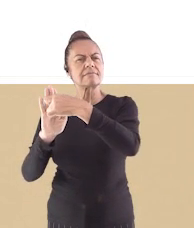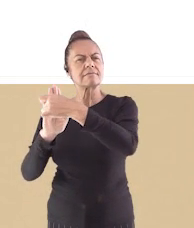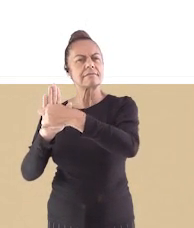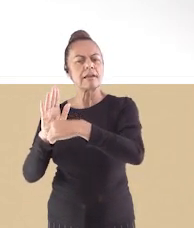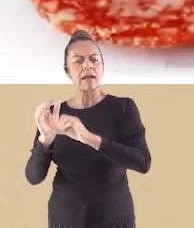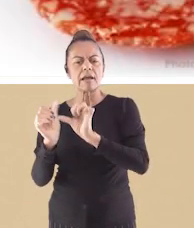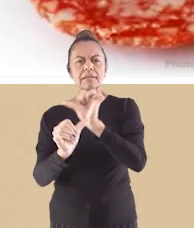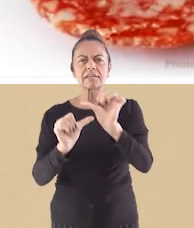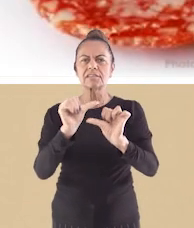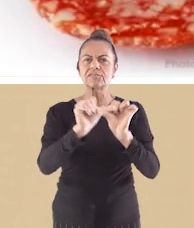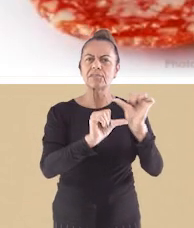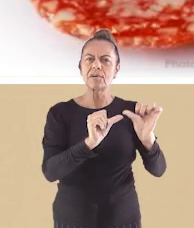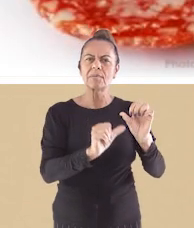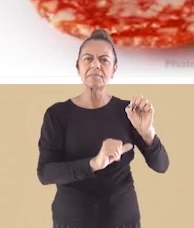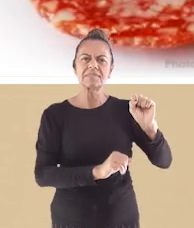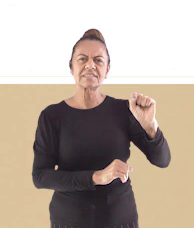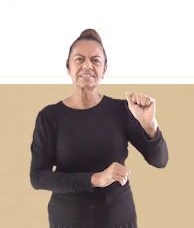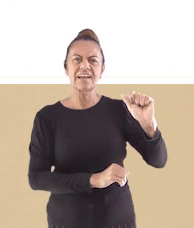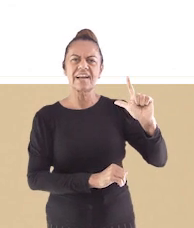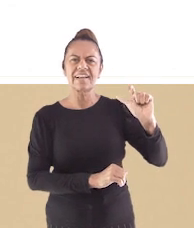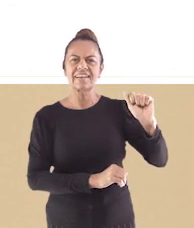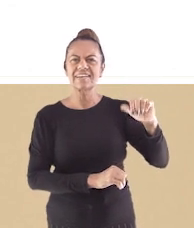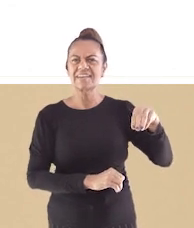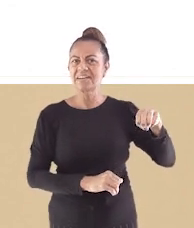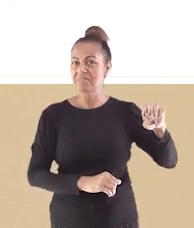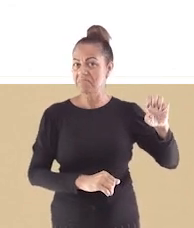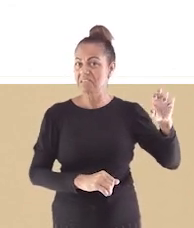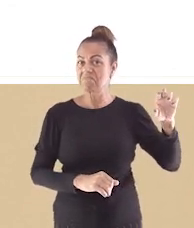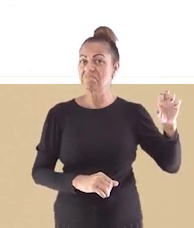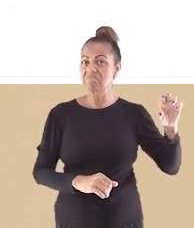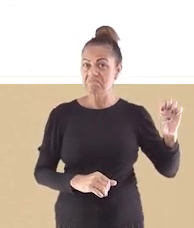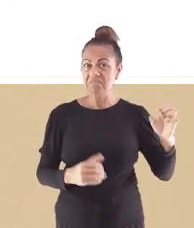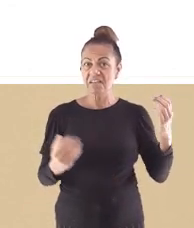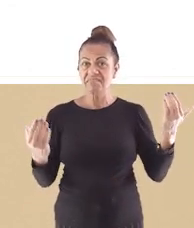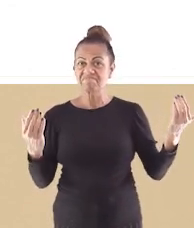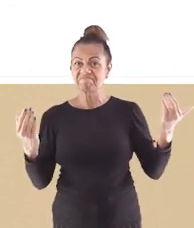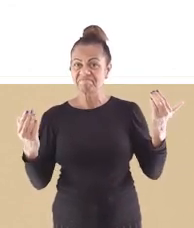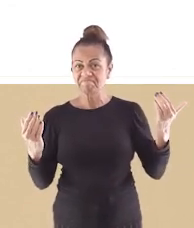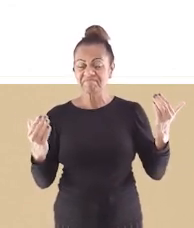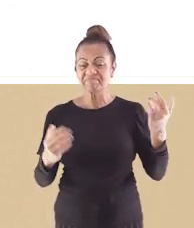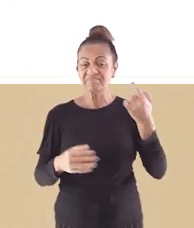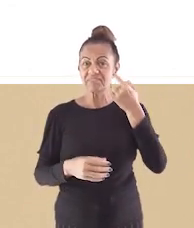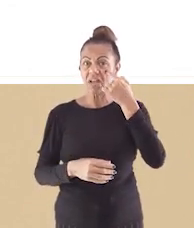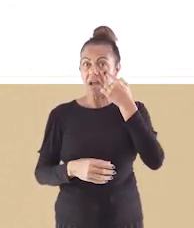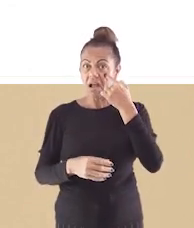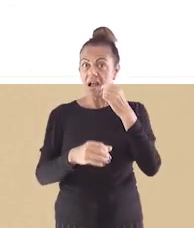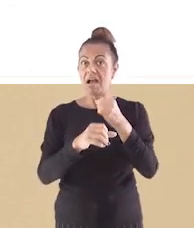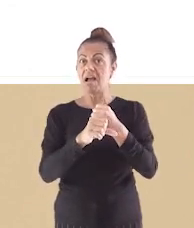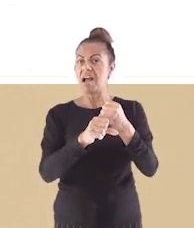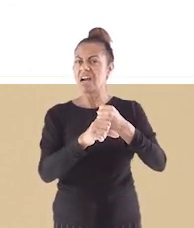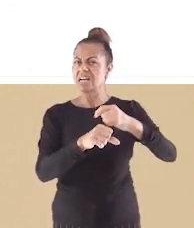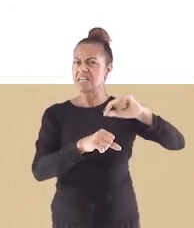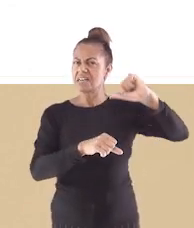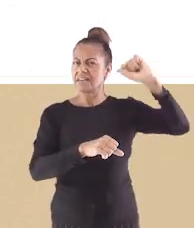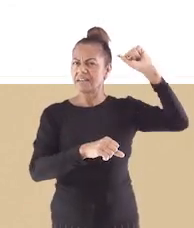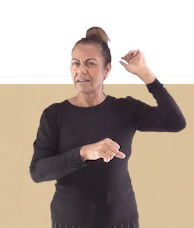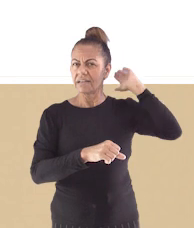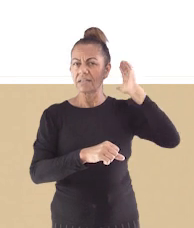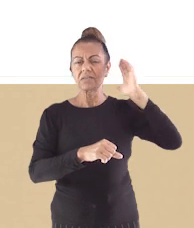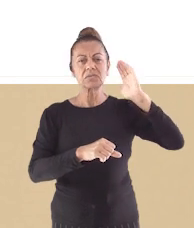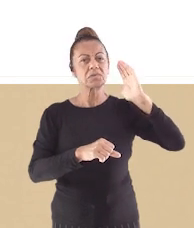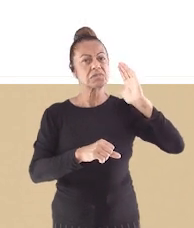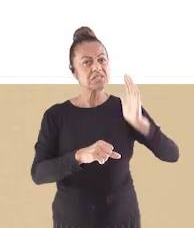temos salame, ao invés de salmonela. Nossos antepassados descobriram esse tipo de deterioração controlada milhares de anos atrás. Não sabemos se